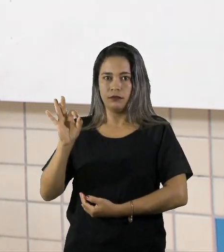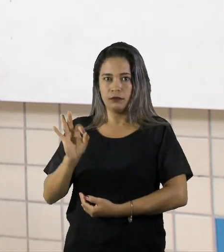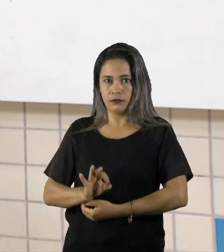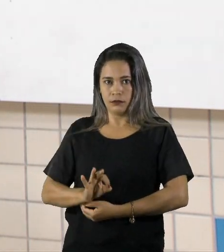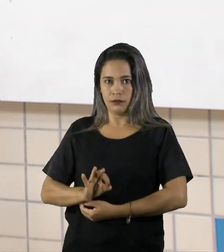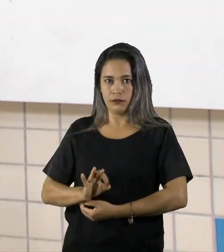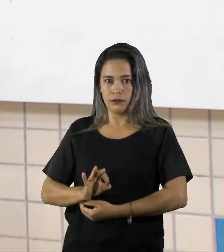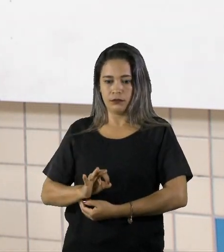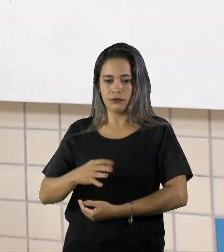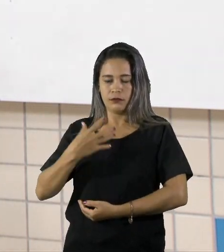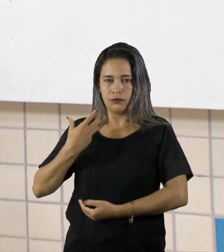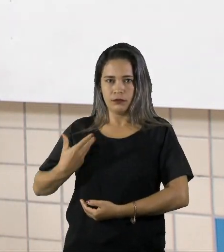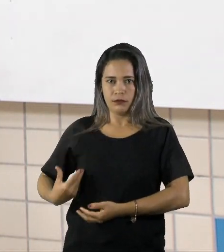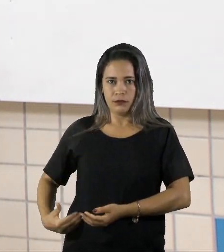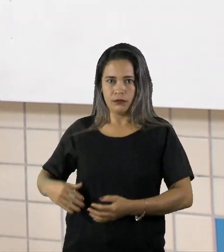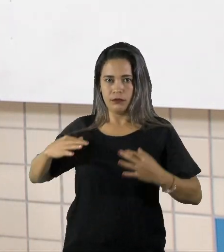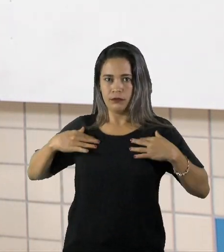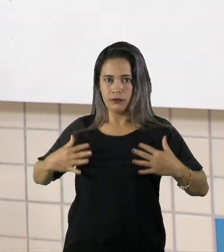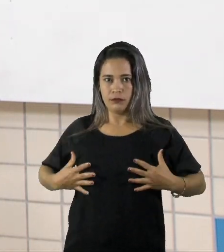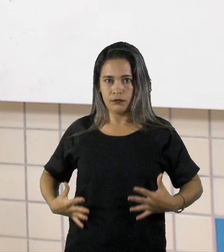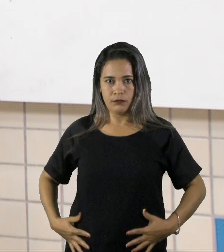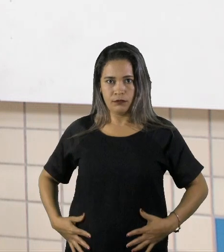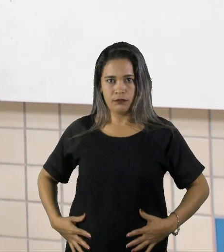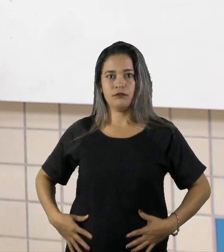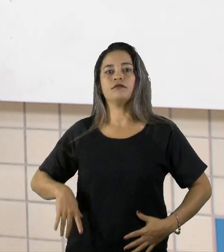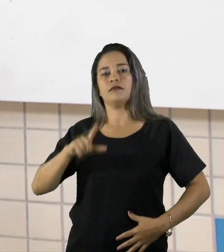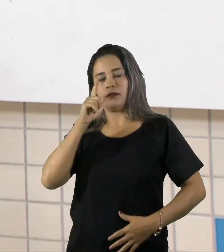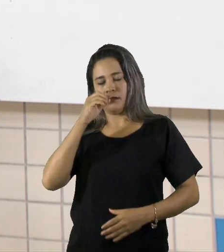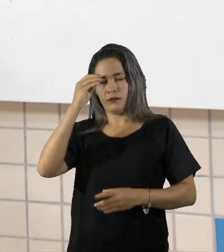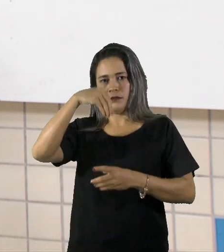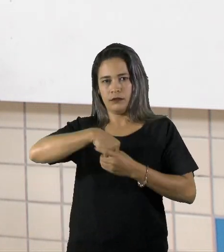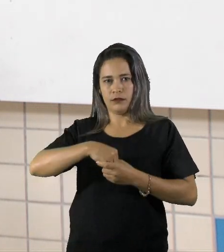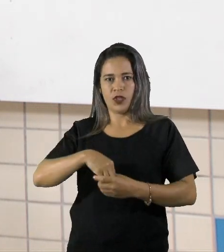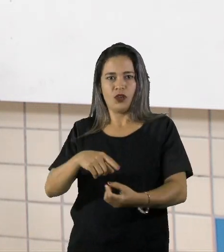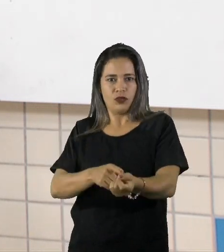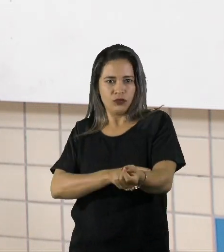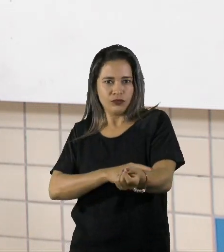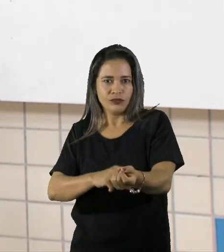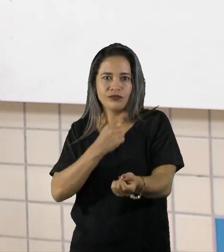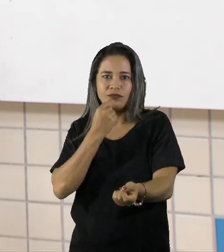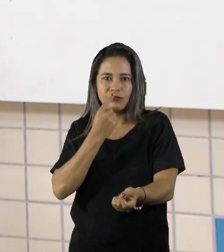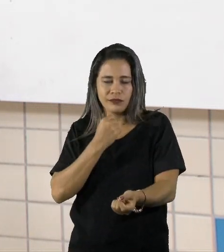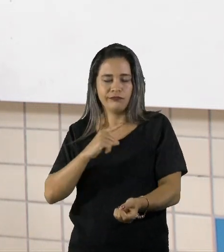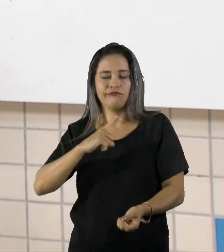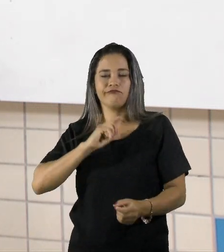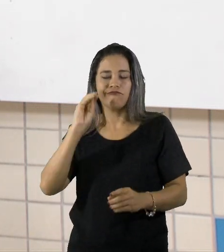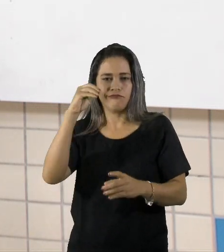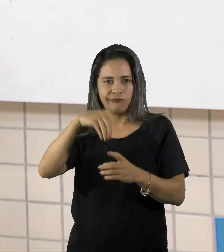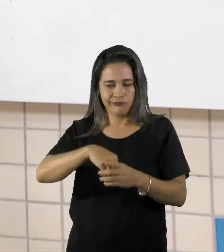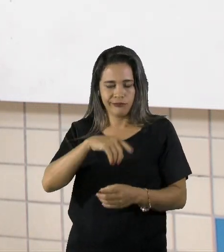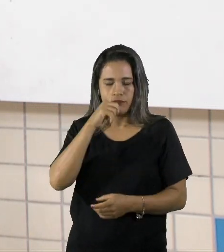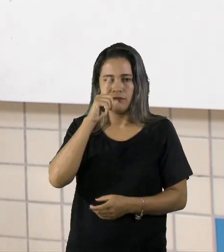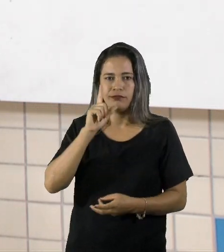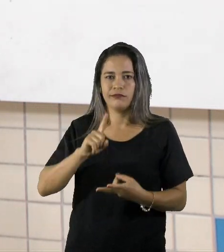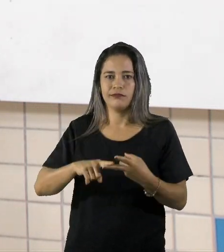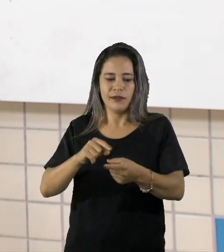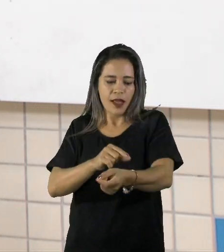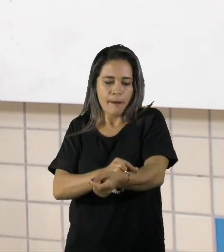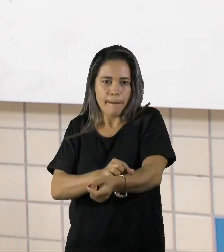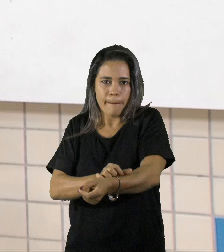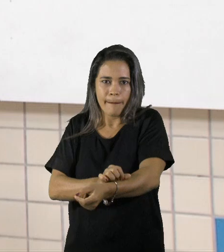água, no nosso sangue tem água, na nossa pele que parece seca, mas ela tem água